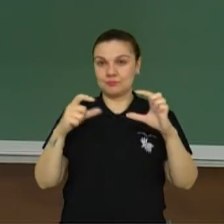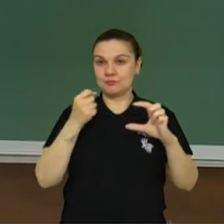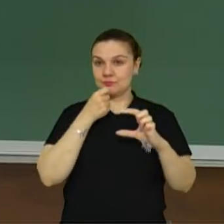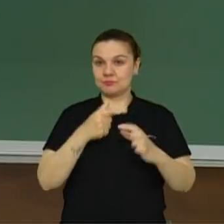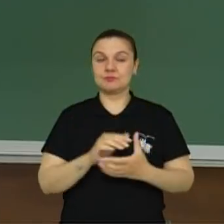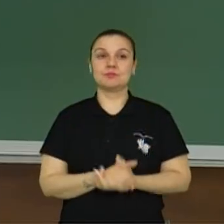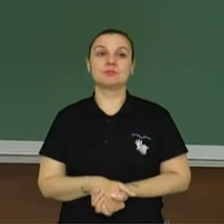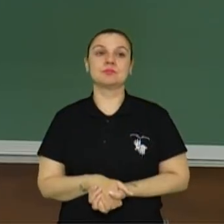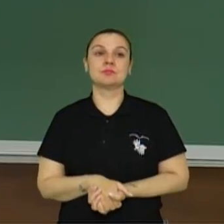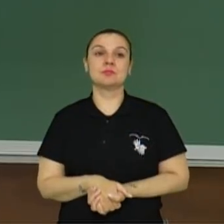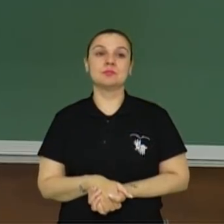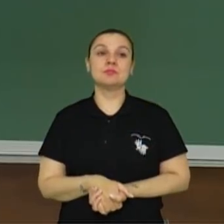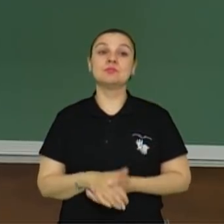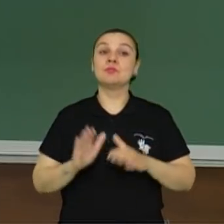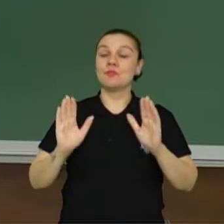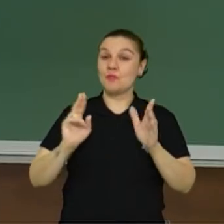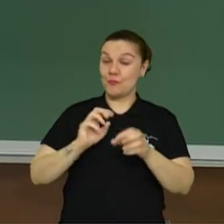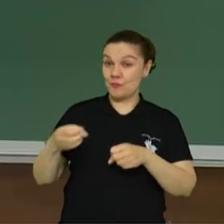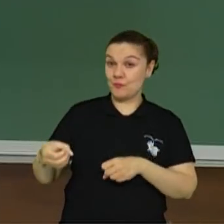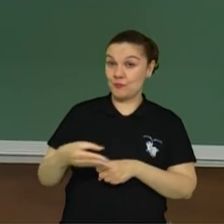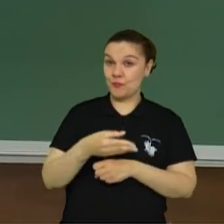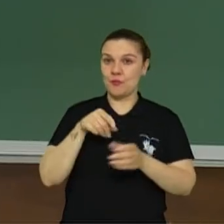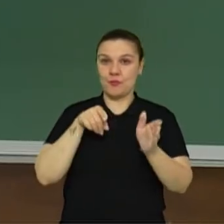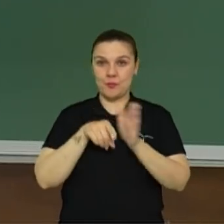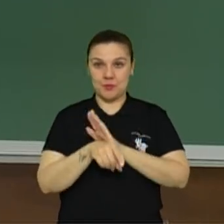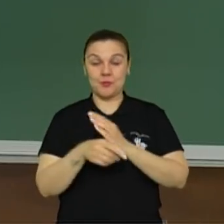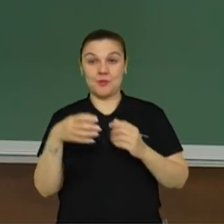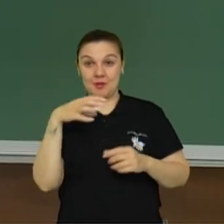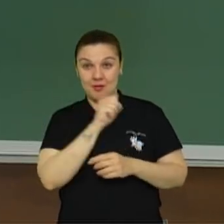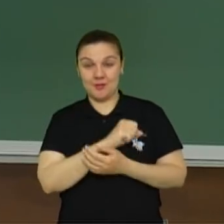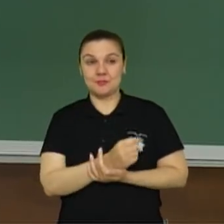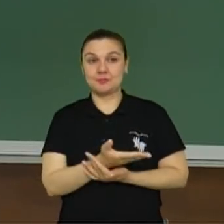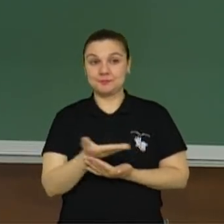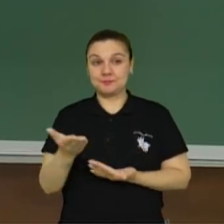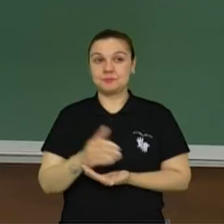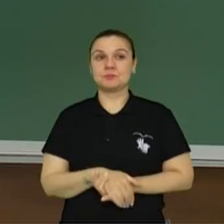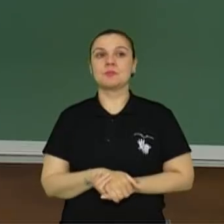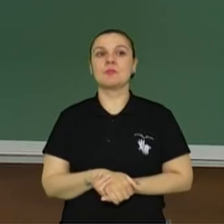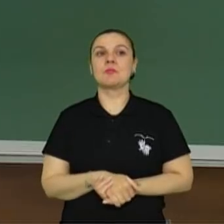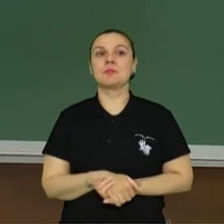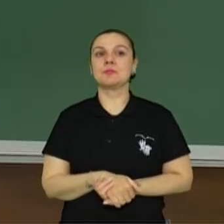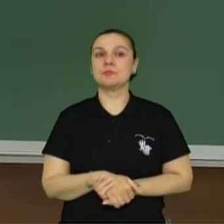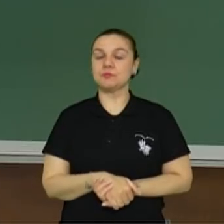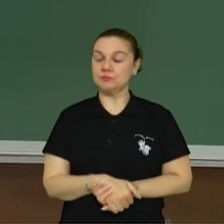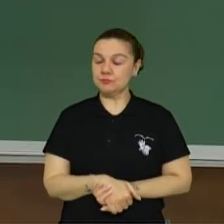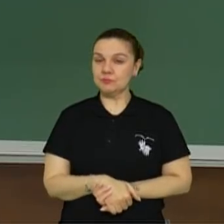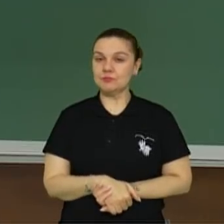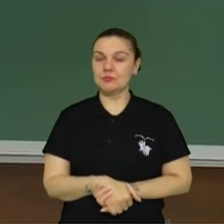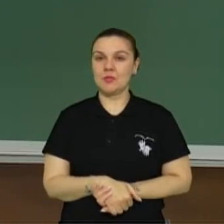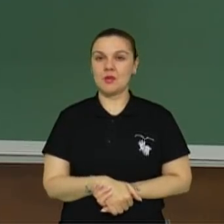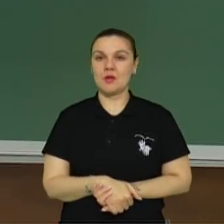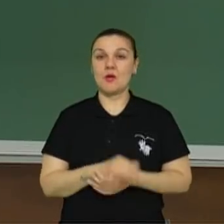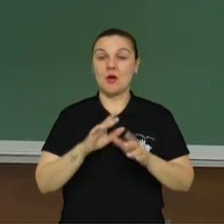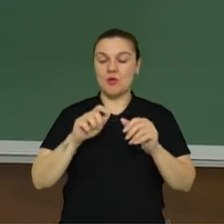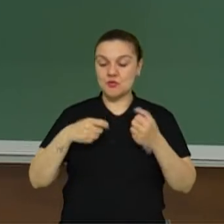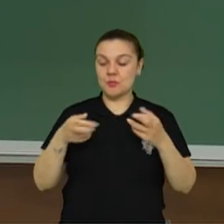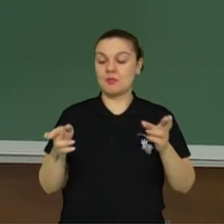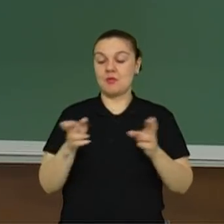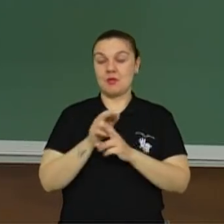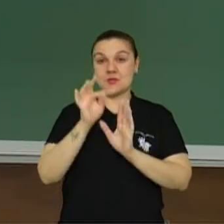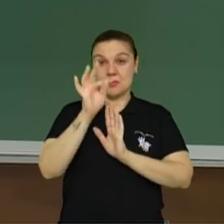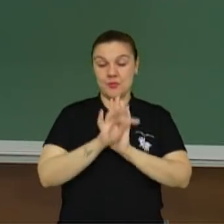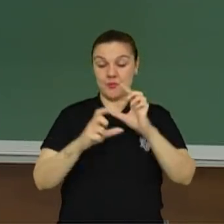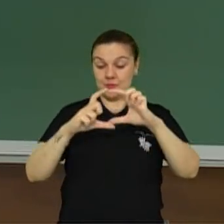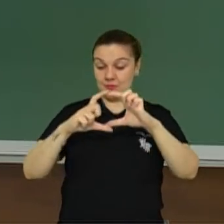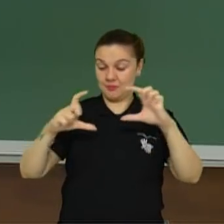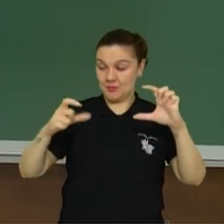Bacana? E agora um novo quiz, segundo quiz aqui para a gente trabalhar, agora em relação ao texto,